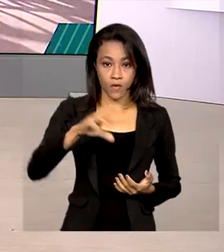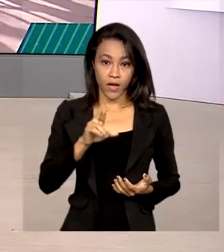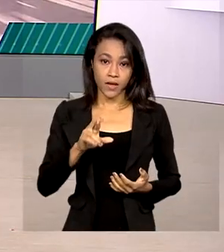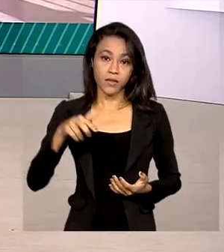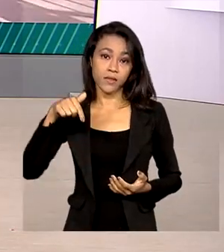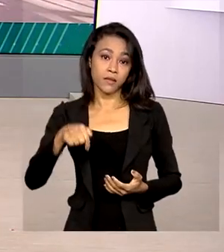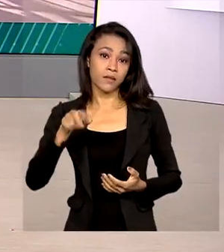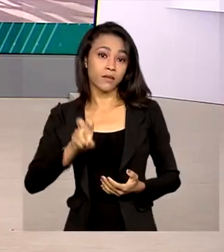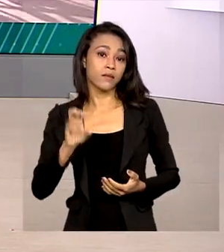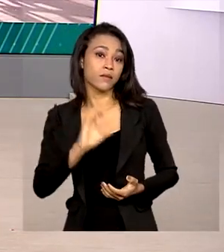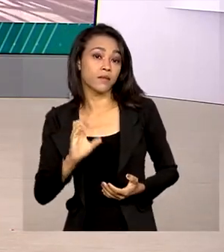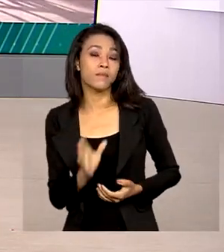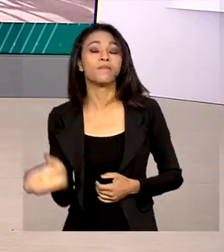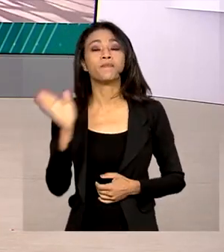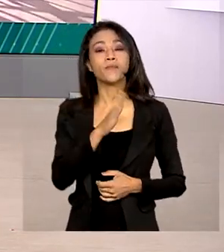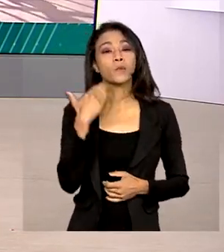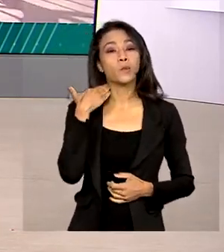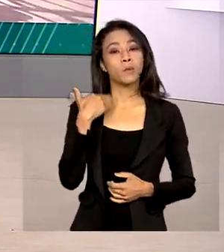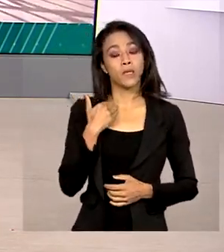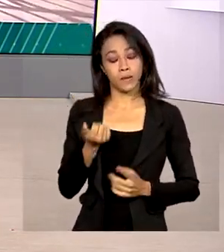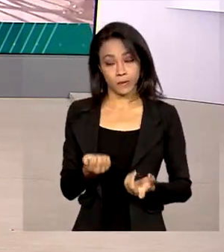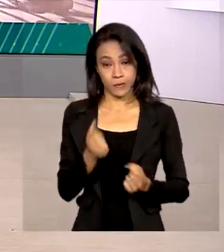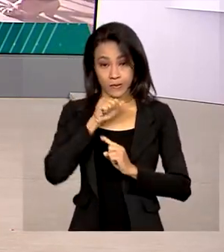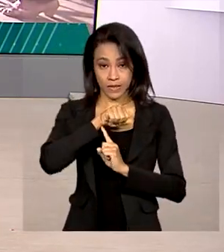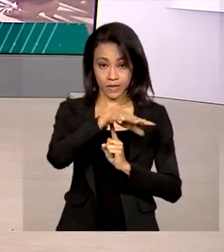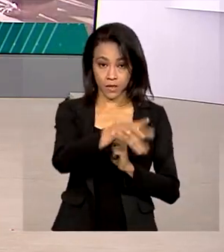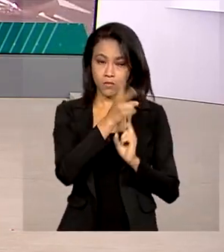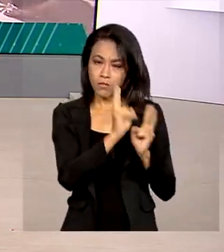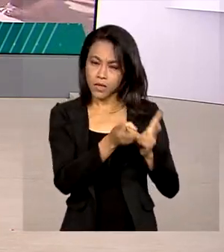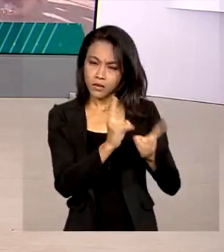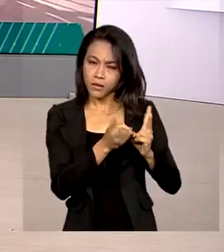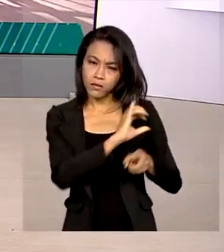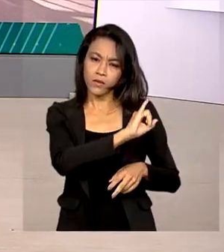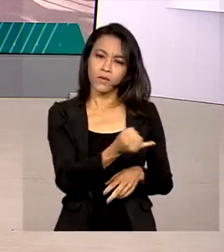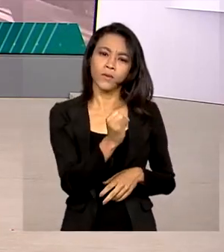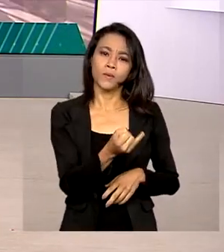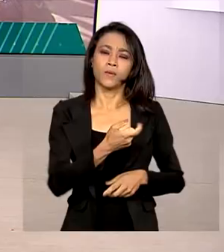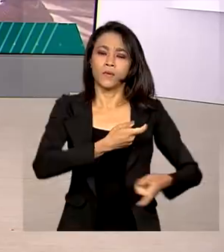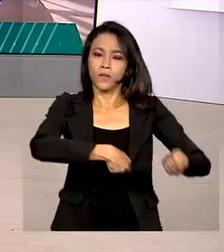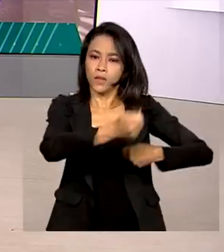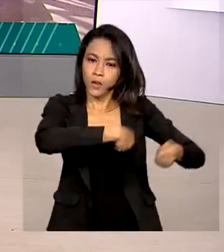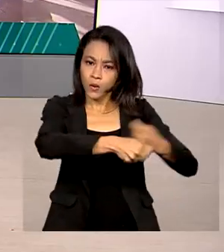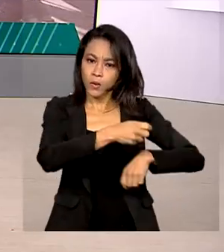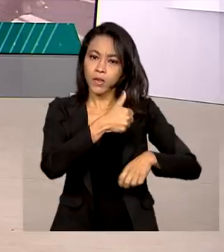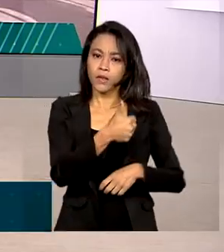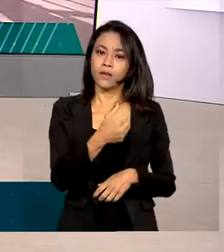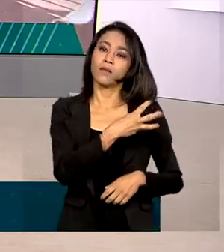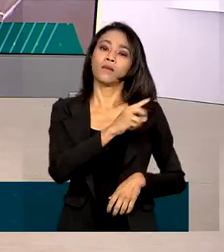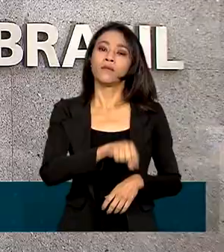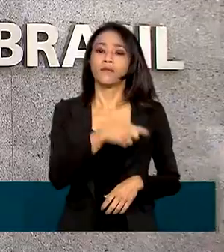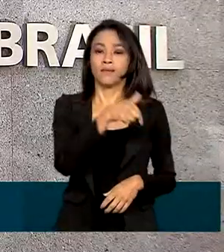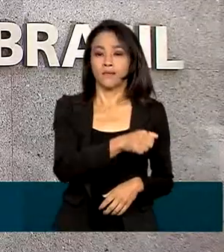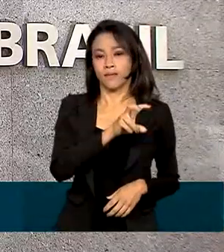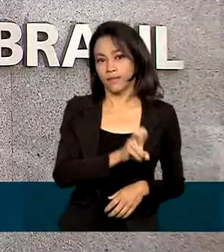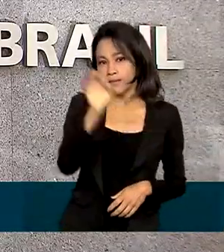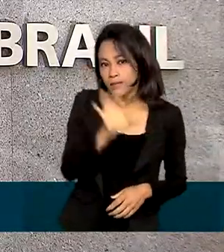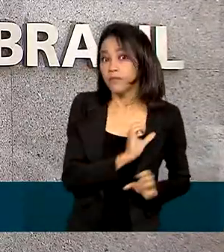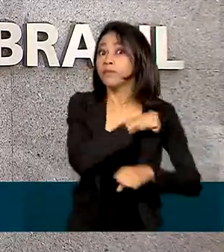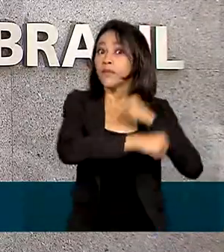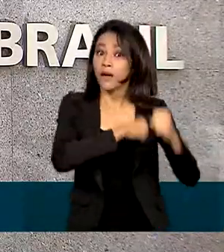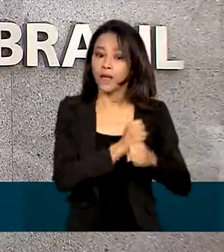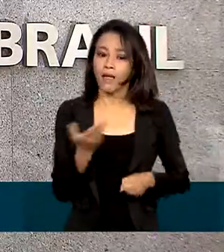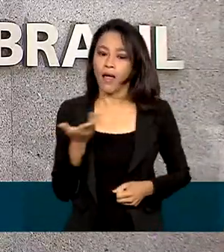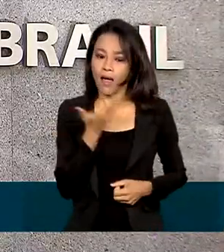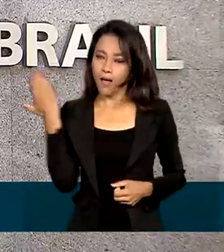E o Banco Central manteve os juros da economia em 13,75% ao ano. Esta foi a última